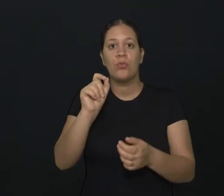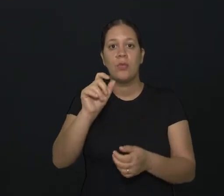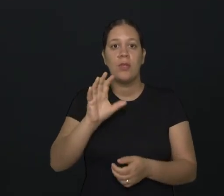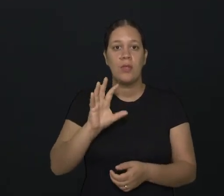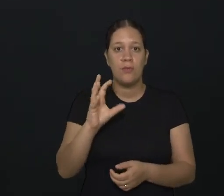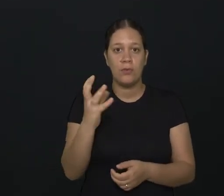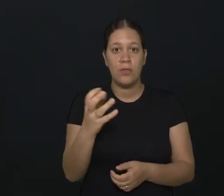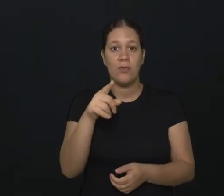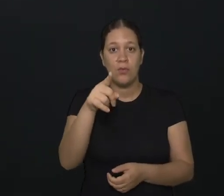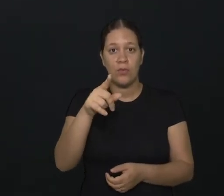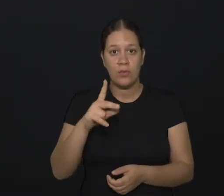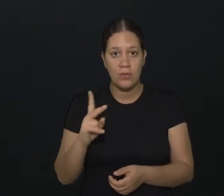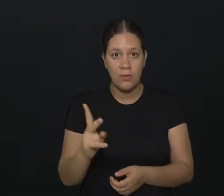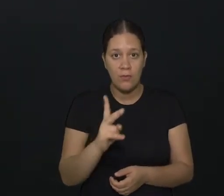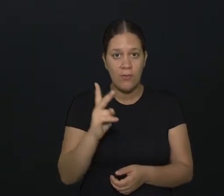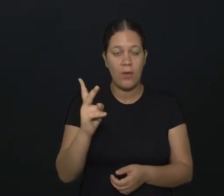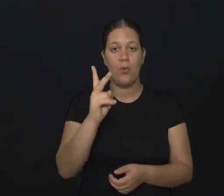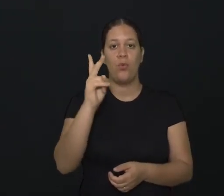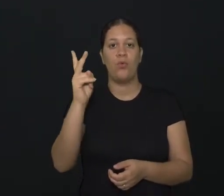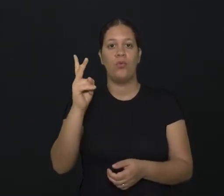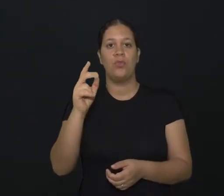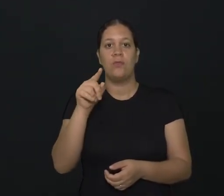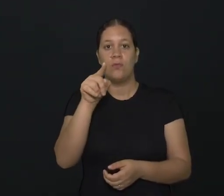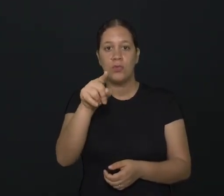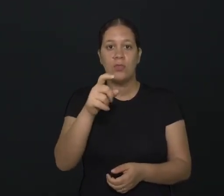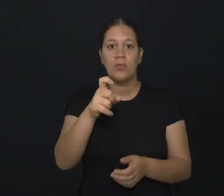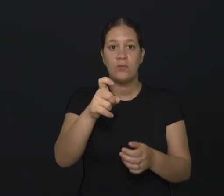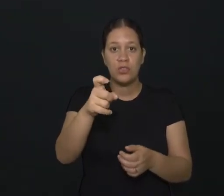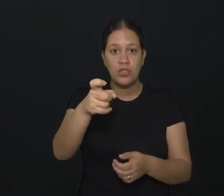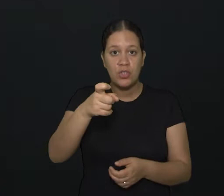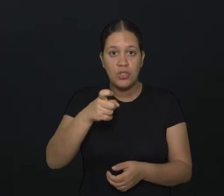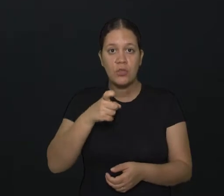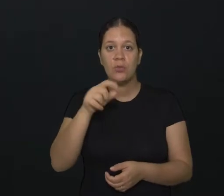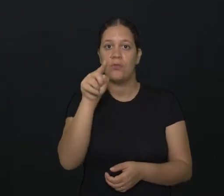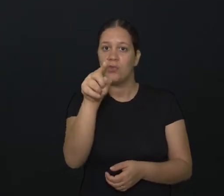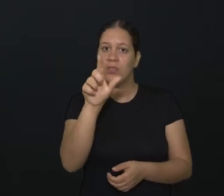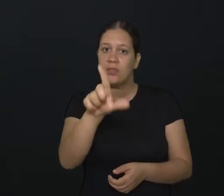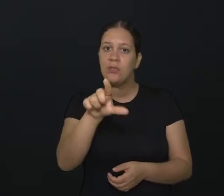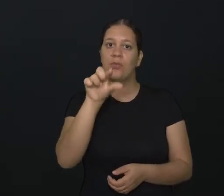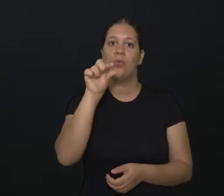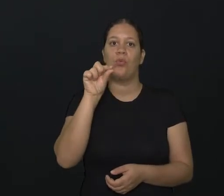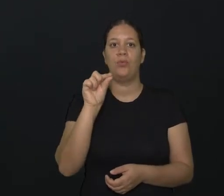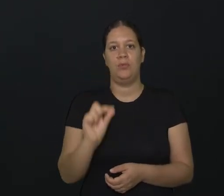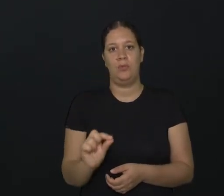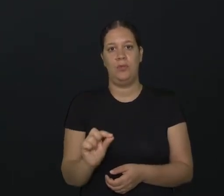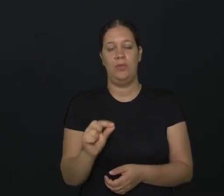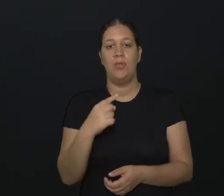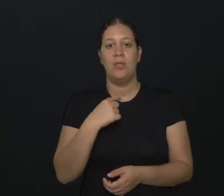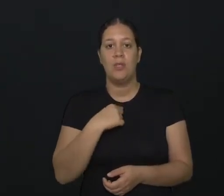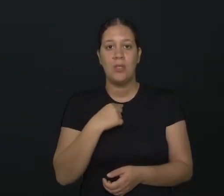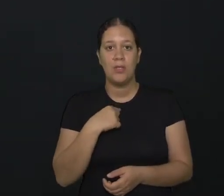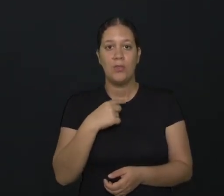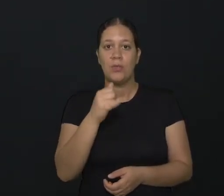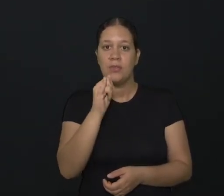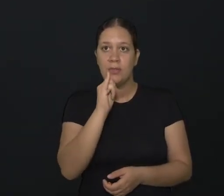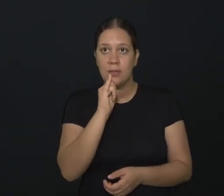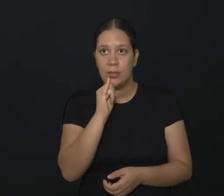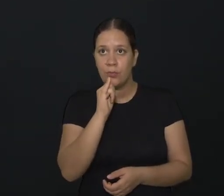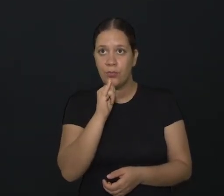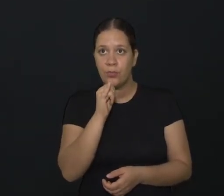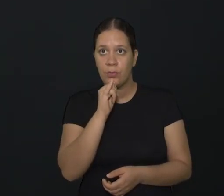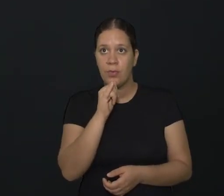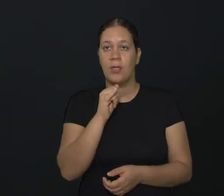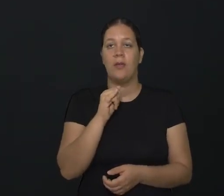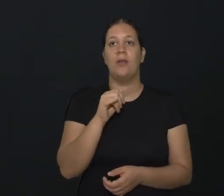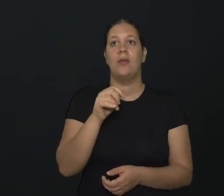acontece? Os valores que você vai considerar para o x, é você quem escolhe. Eu, por exemplo, estou pegando, olha